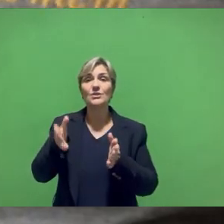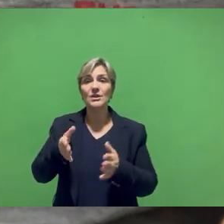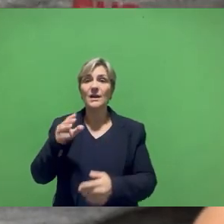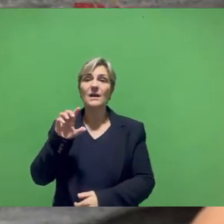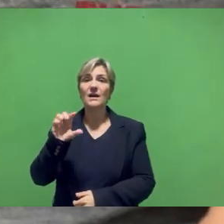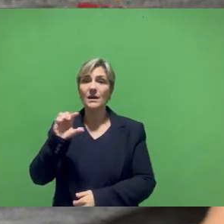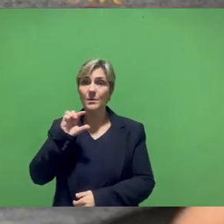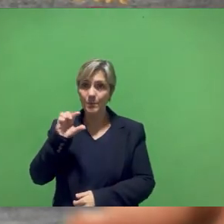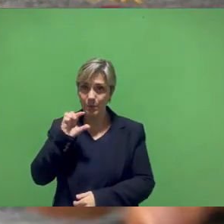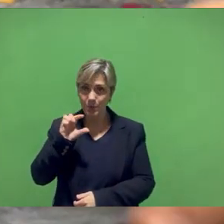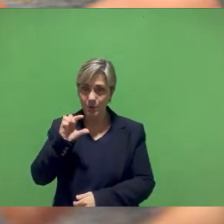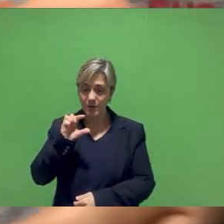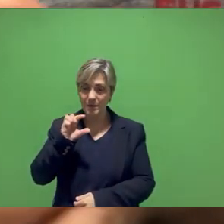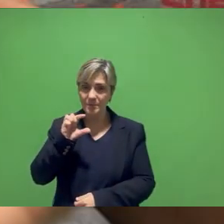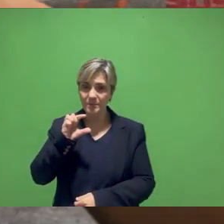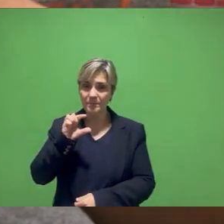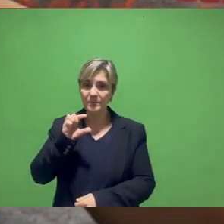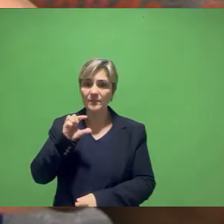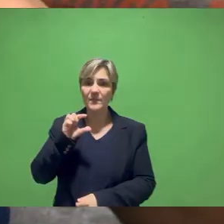mais